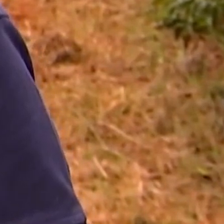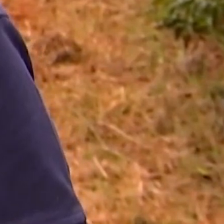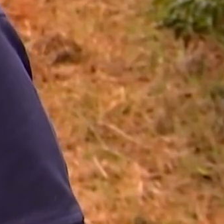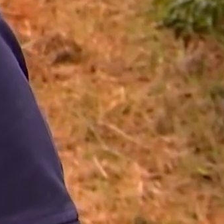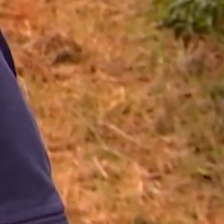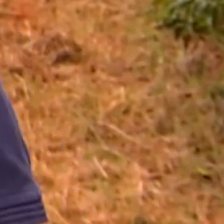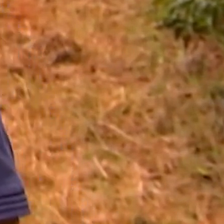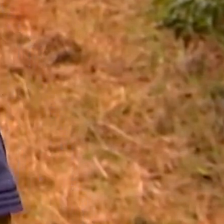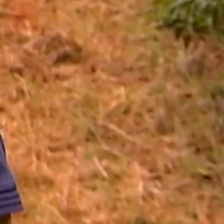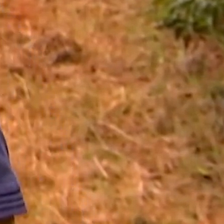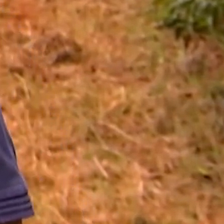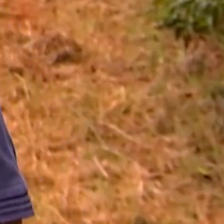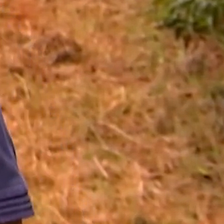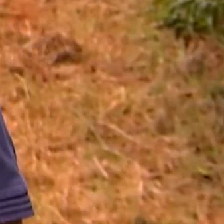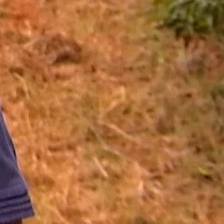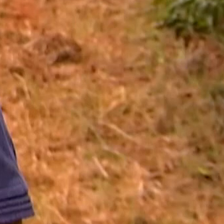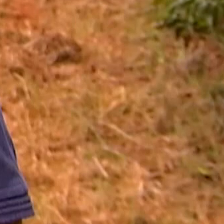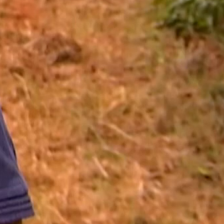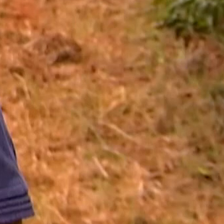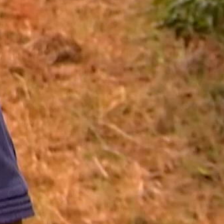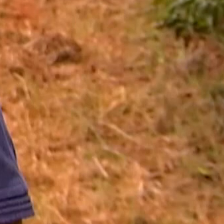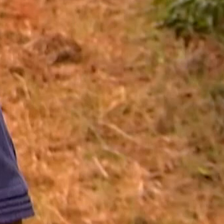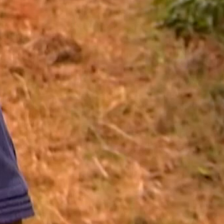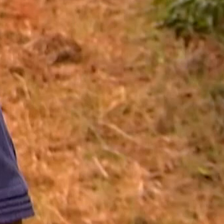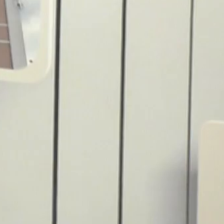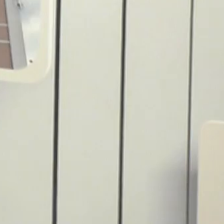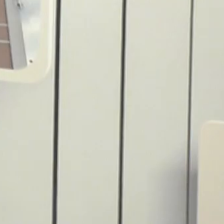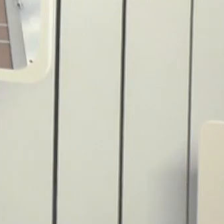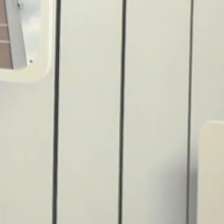o cafeicultor e o consumidor.